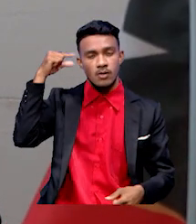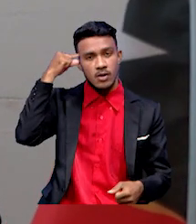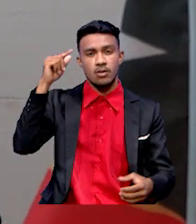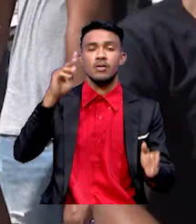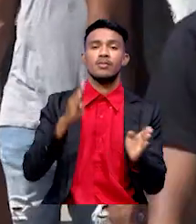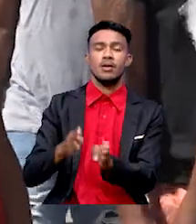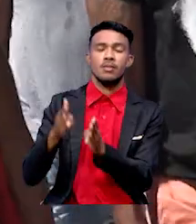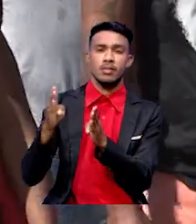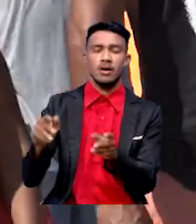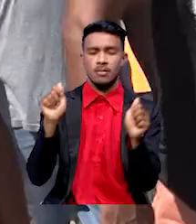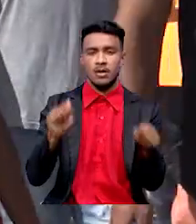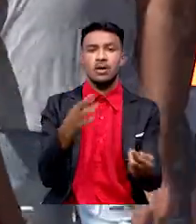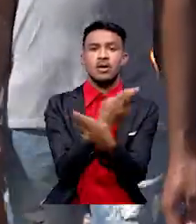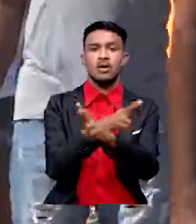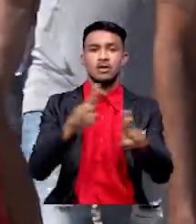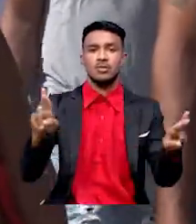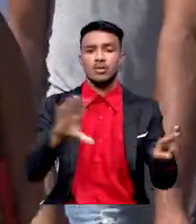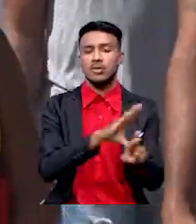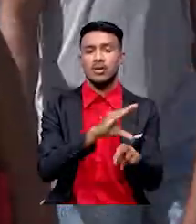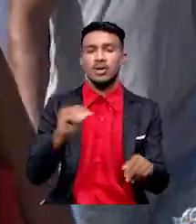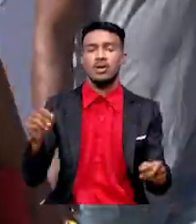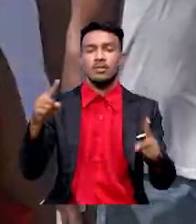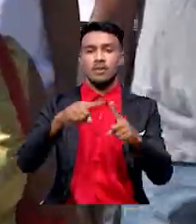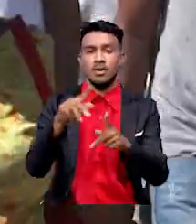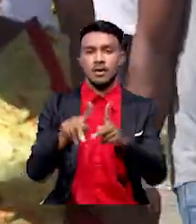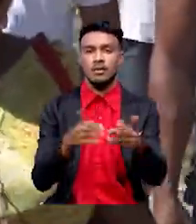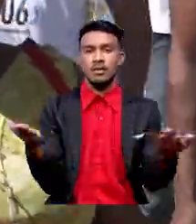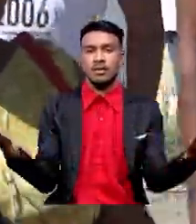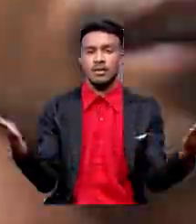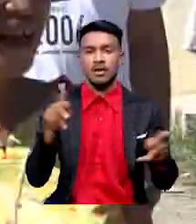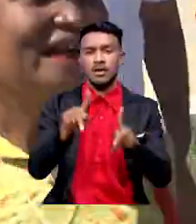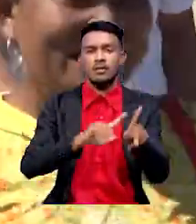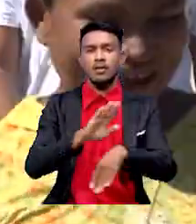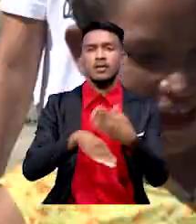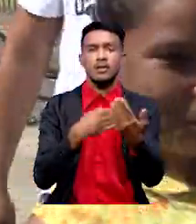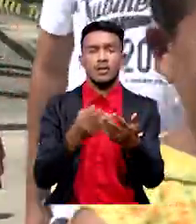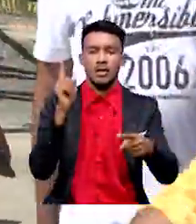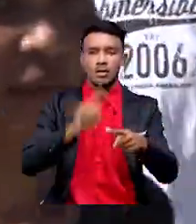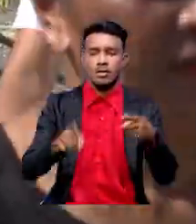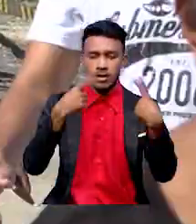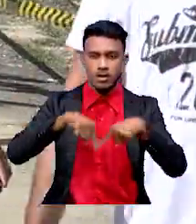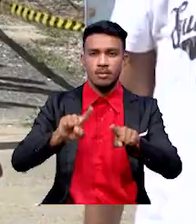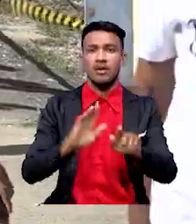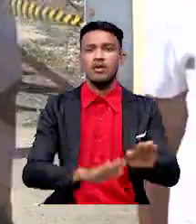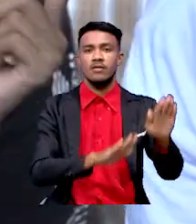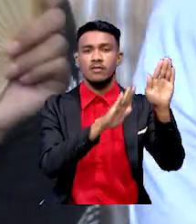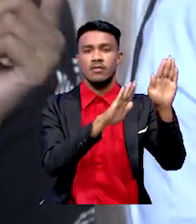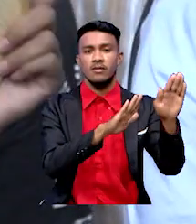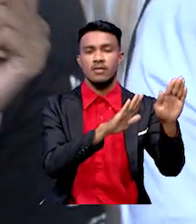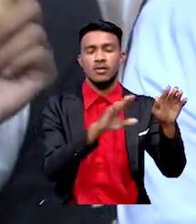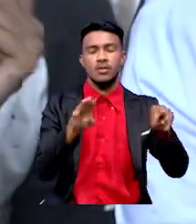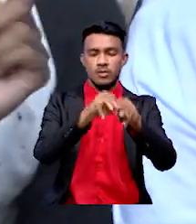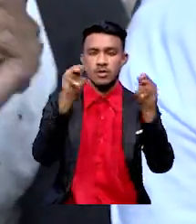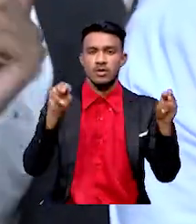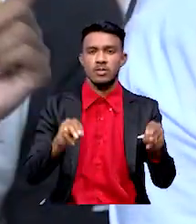para tu responder para uma hiraknebema, cidadão hiraknebema, que labere fila para sirninha, sirninha município,